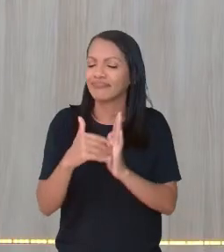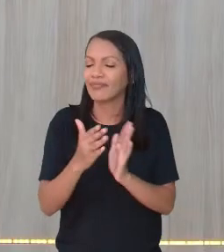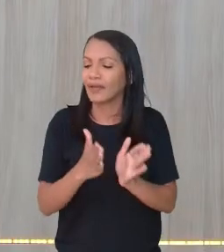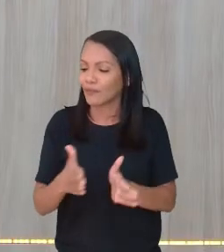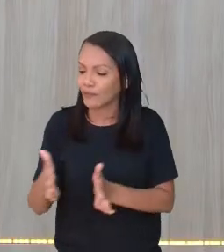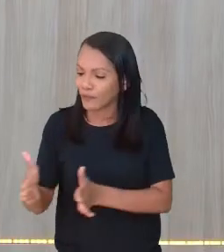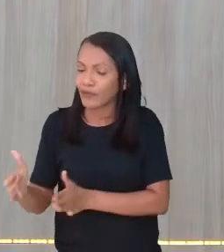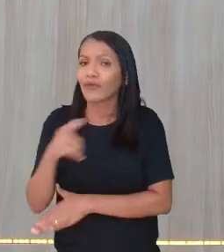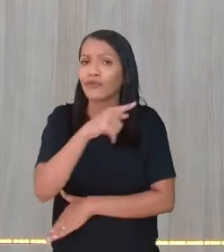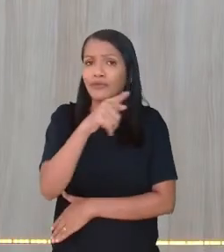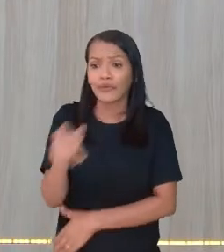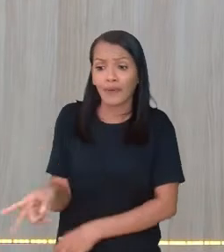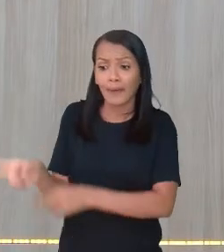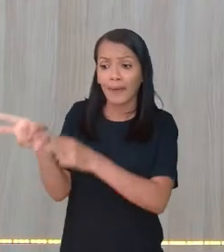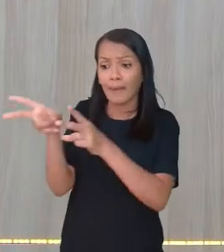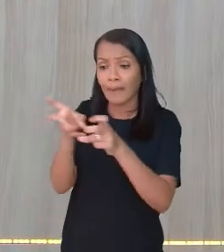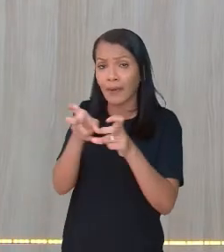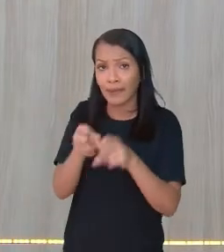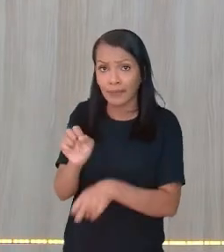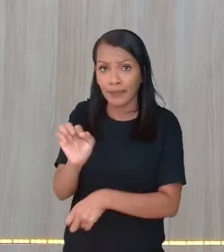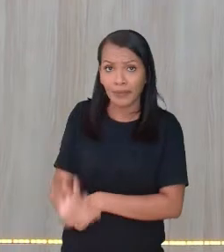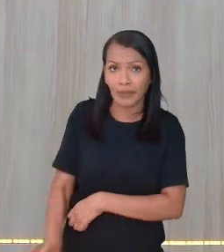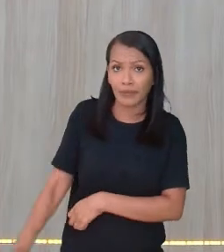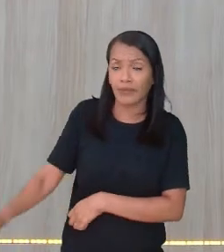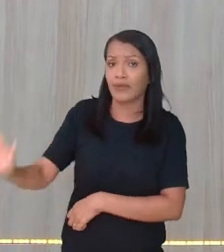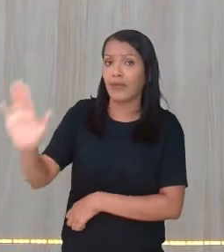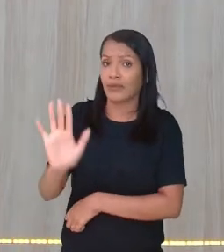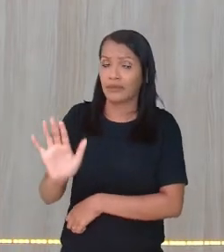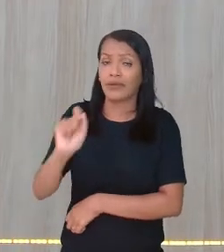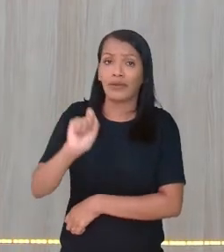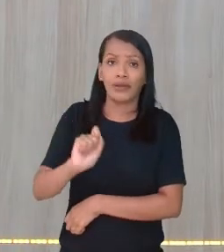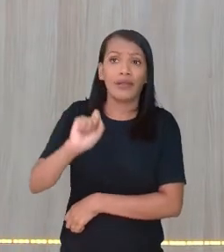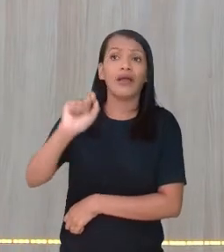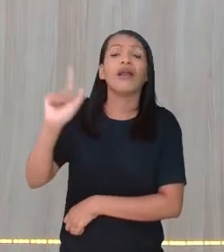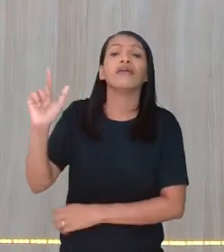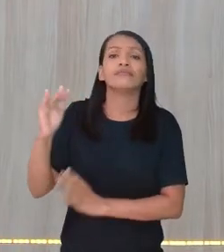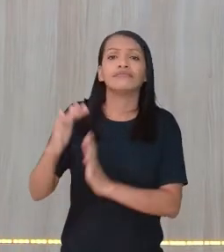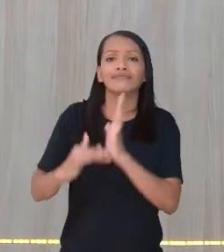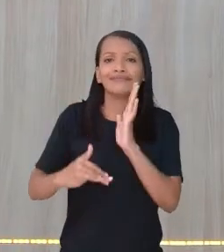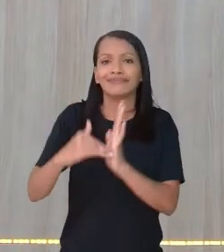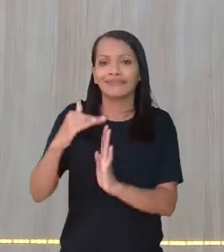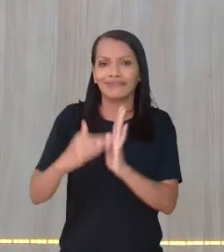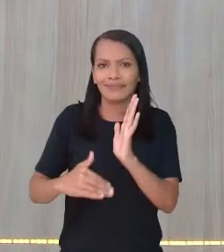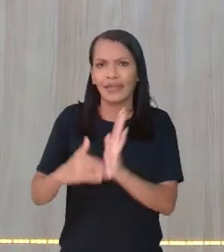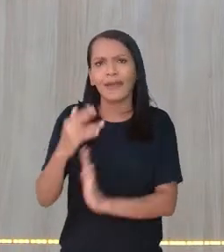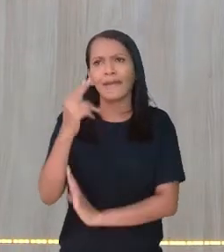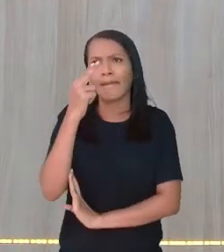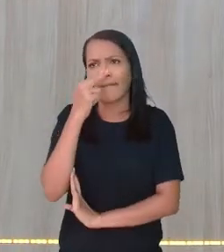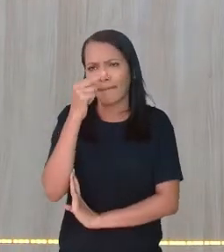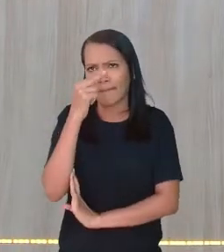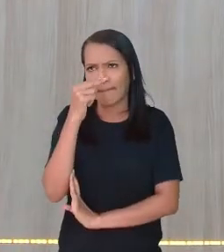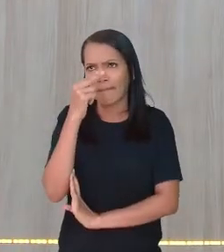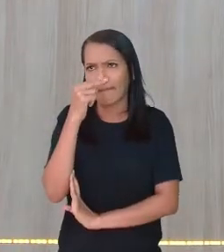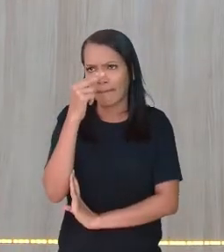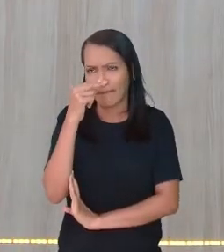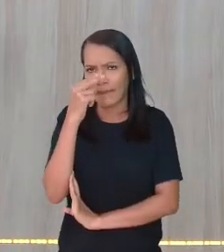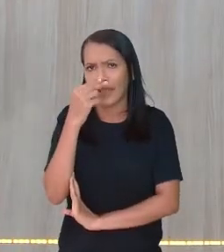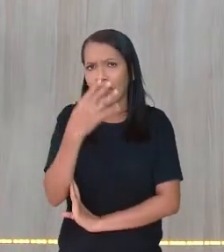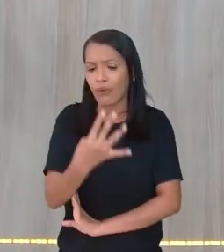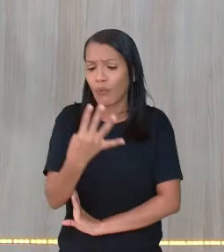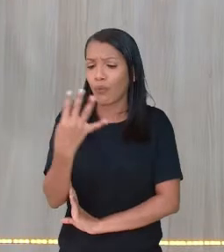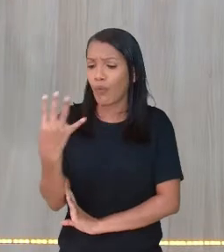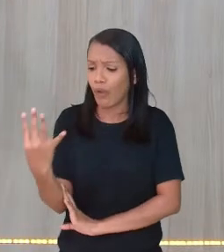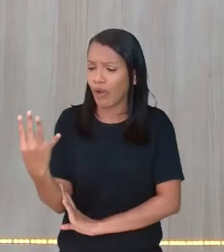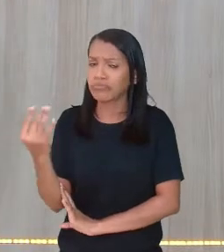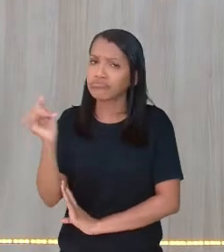Você pode notar que na imagem, a parte azul que está ali pintada, ela é a mesma, tá? Para as 4